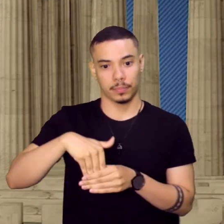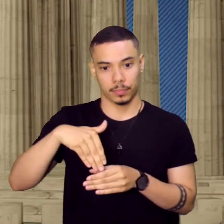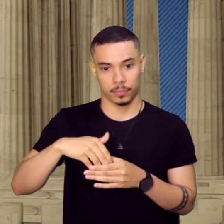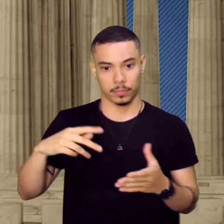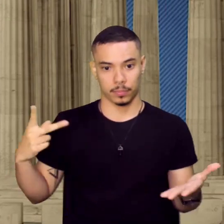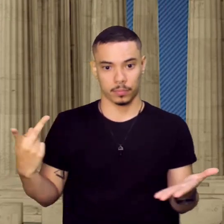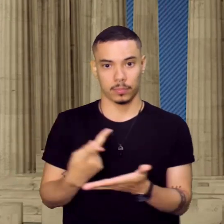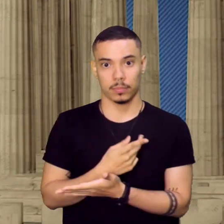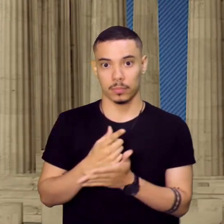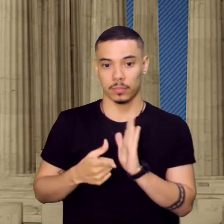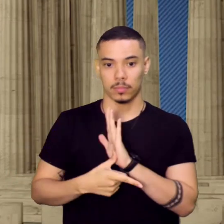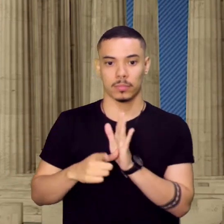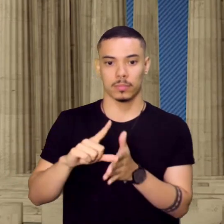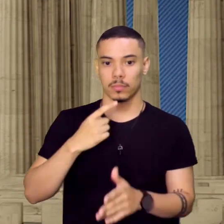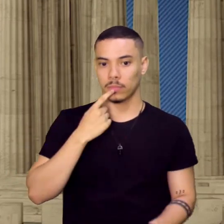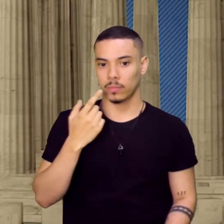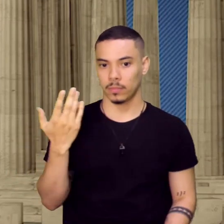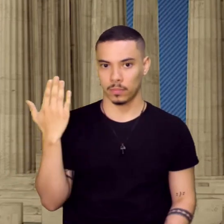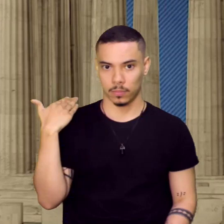ocorreu anteriormente